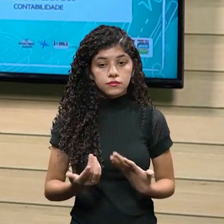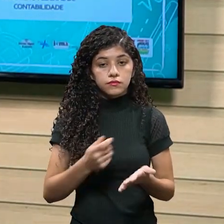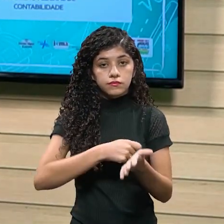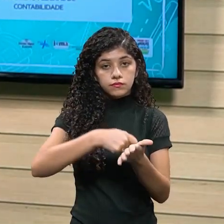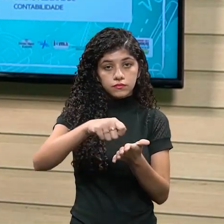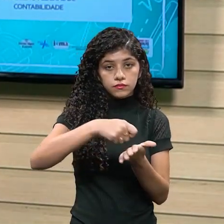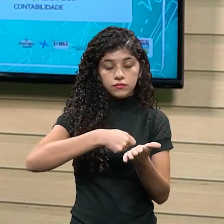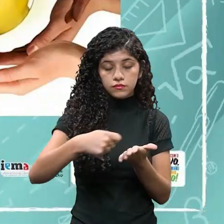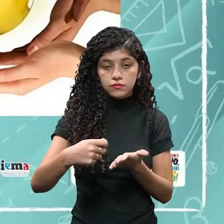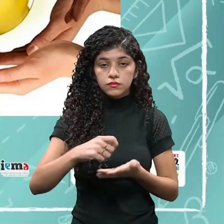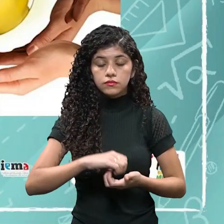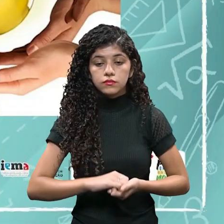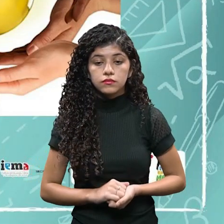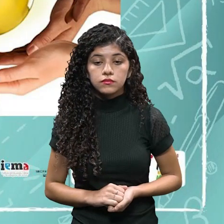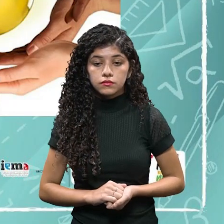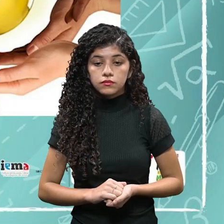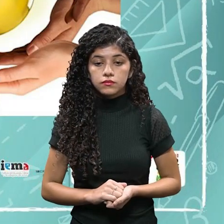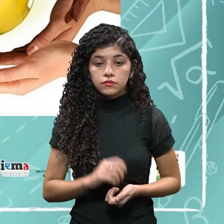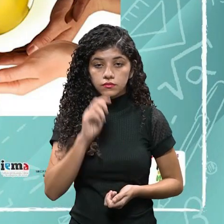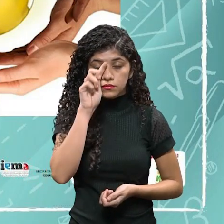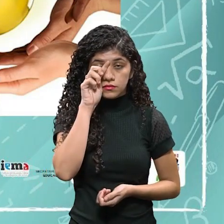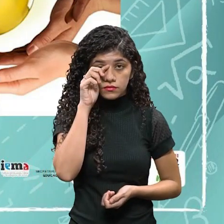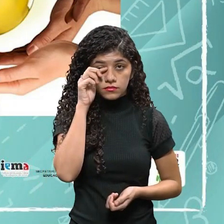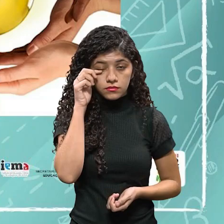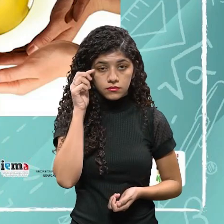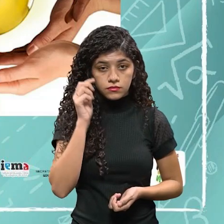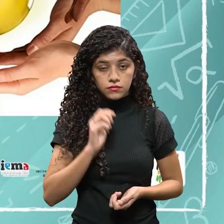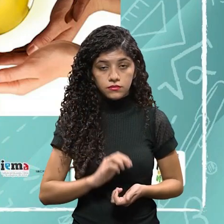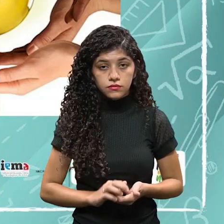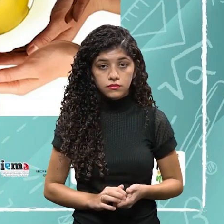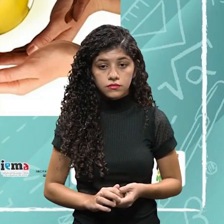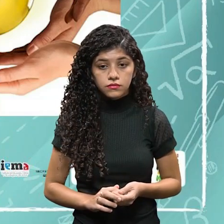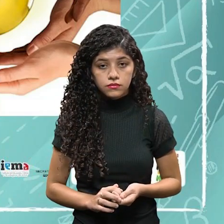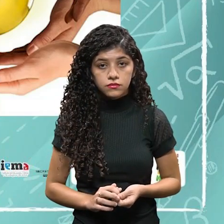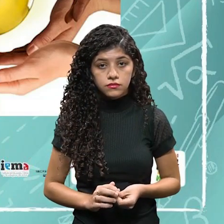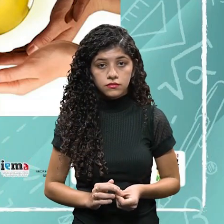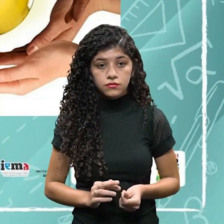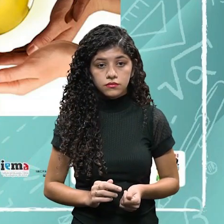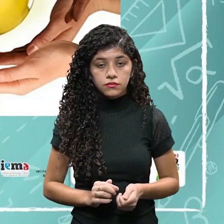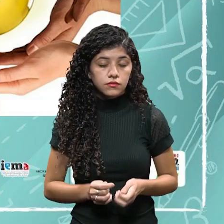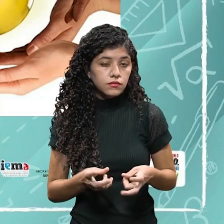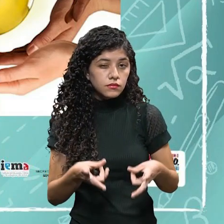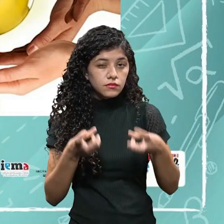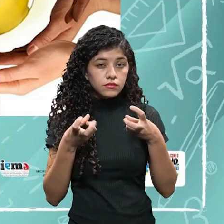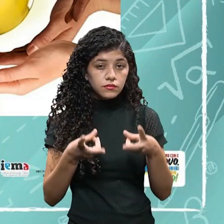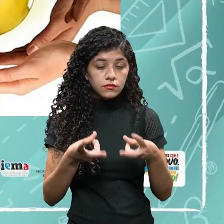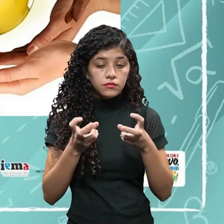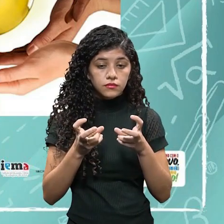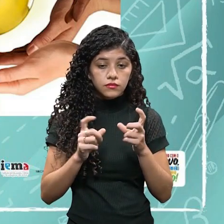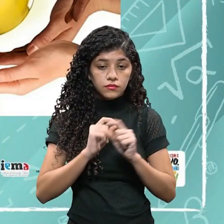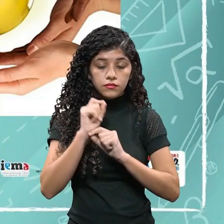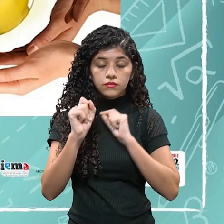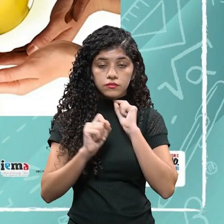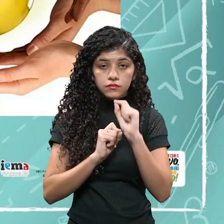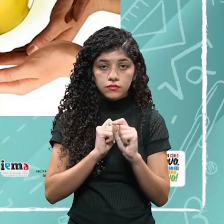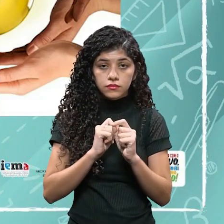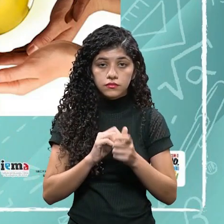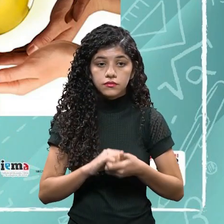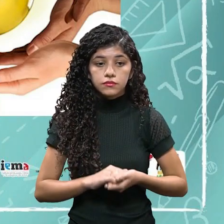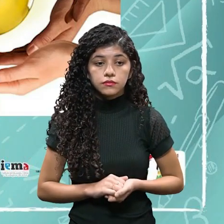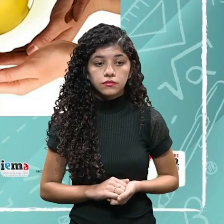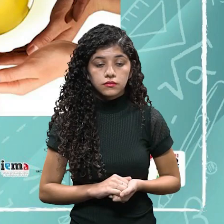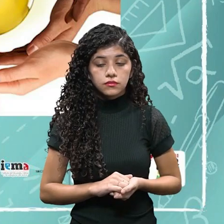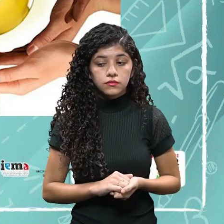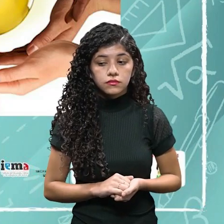contábeis de cooperativas. Uma das particularidades a serem observadas na escrituração contábil